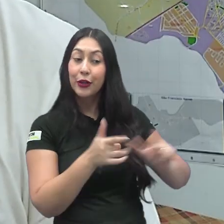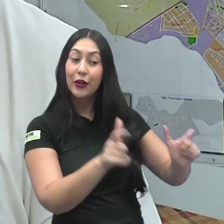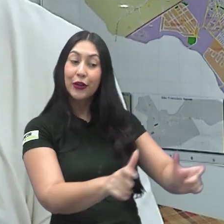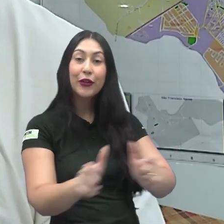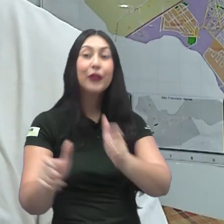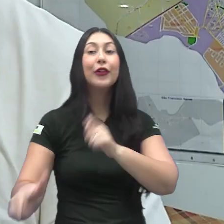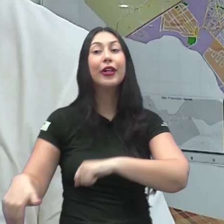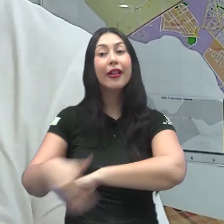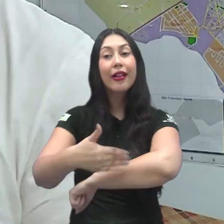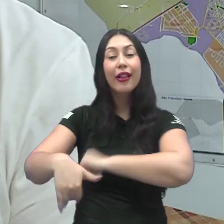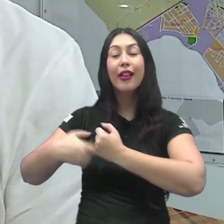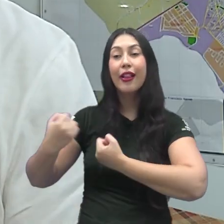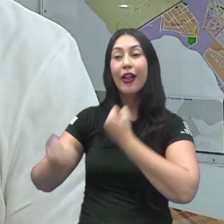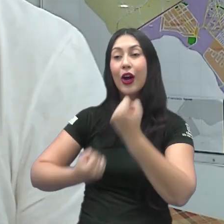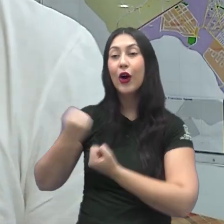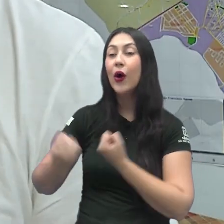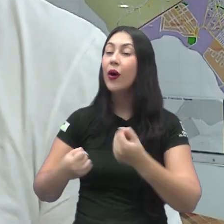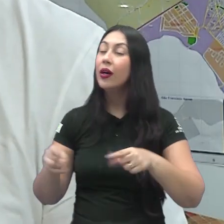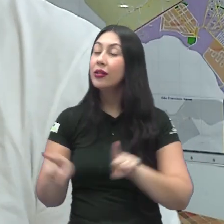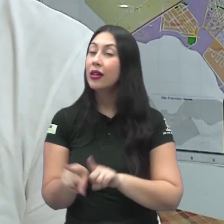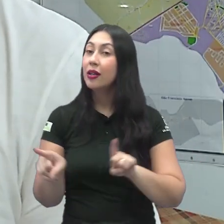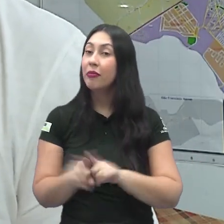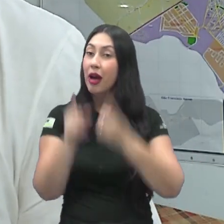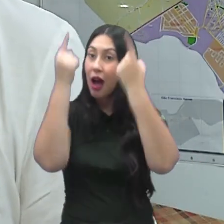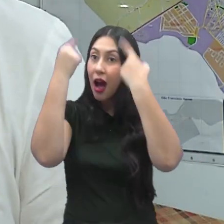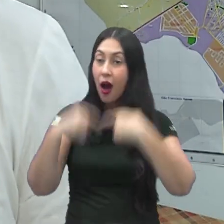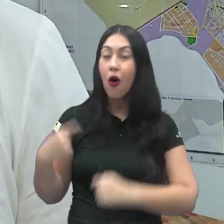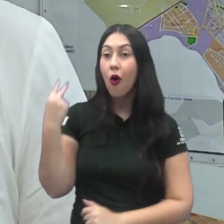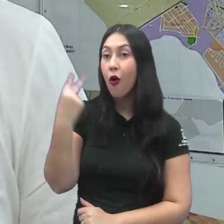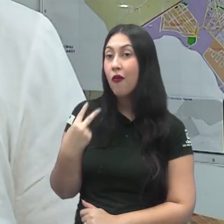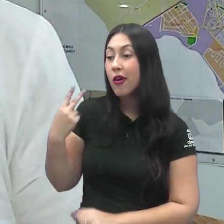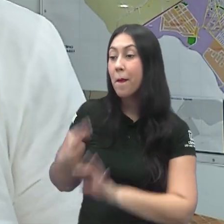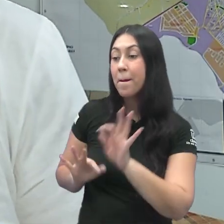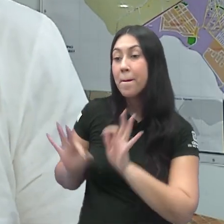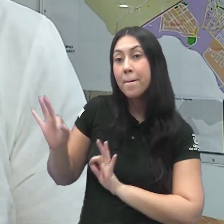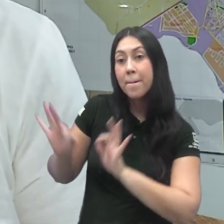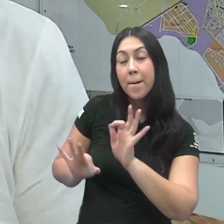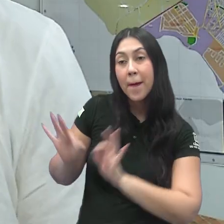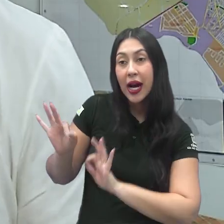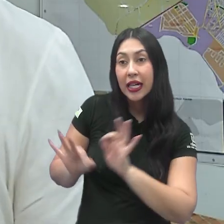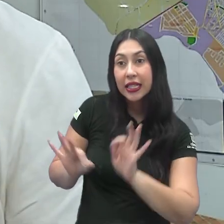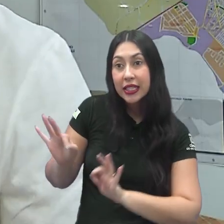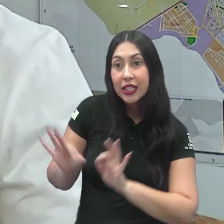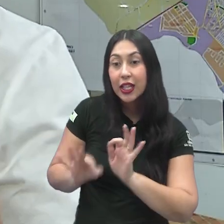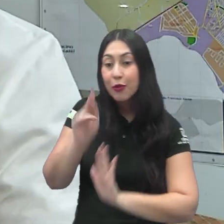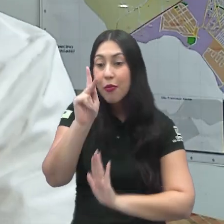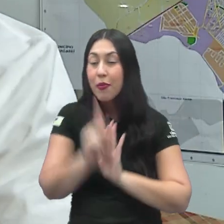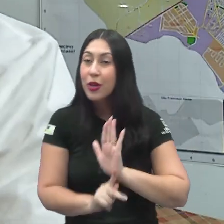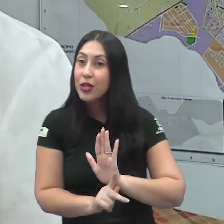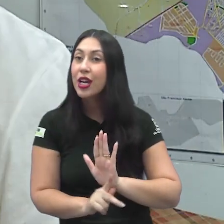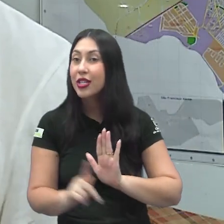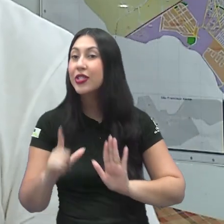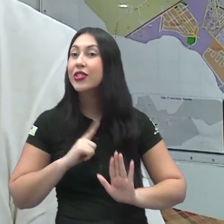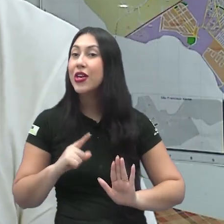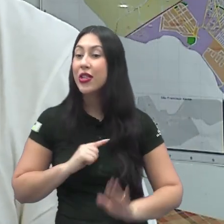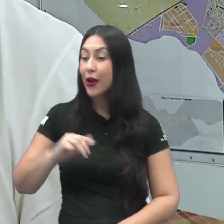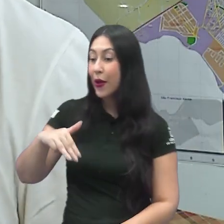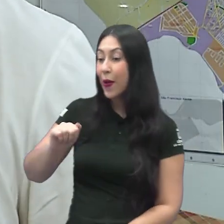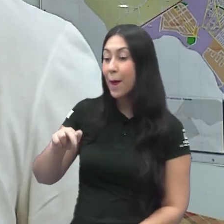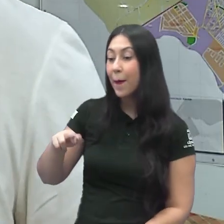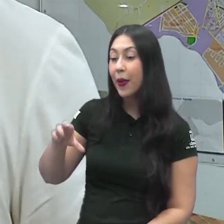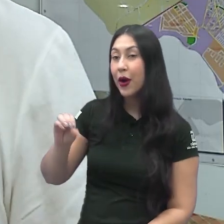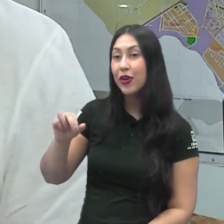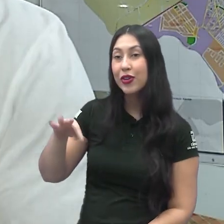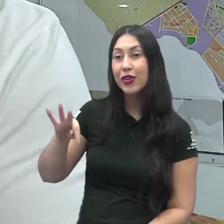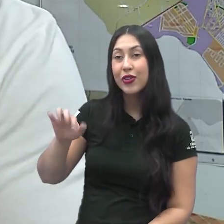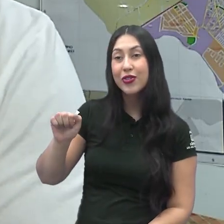rua. Depois, como vereador, tive a honra de desenvolver o projeto para criar a meia maratona. Nós